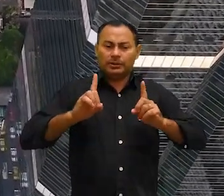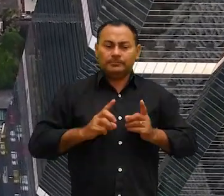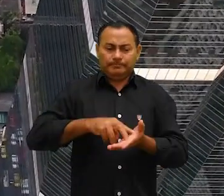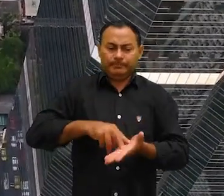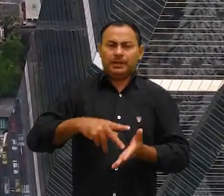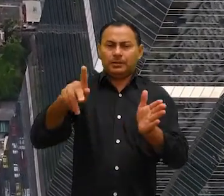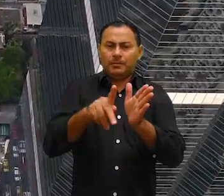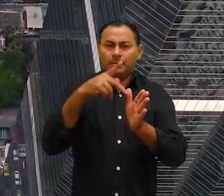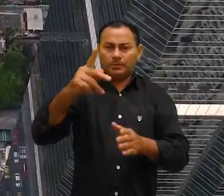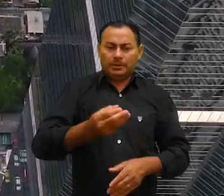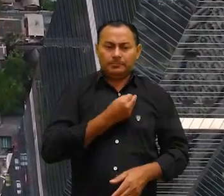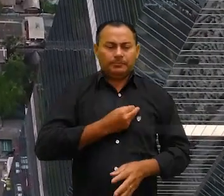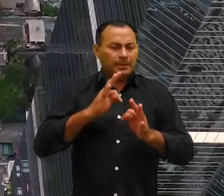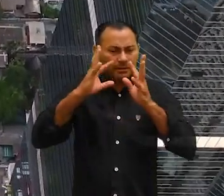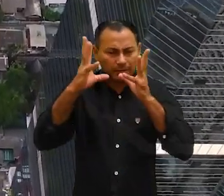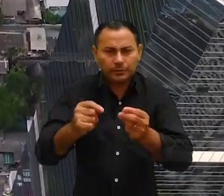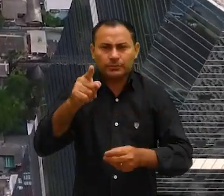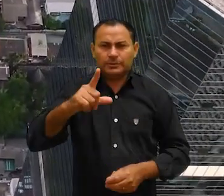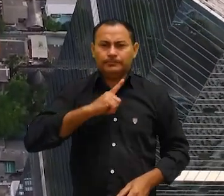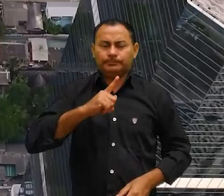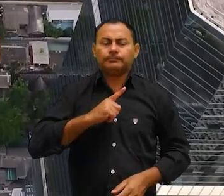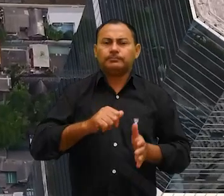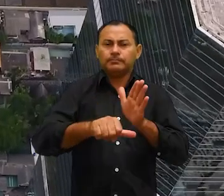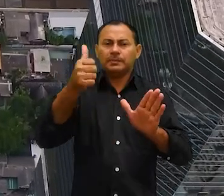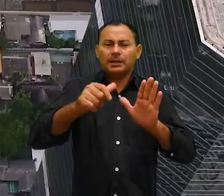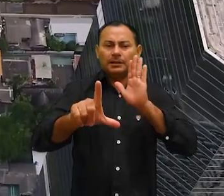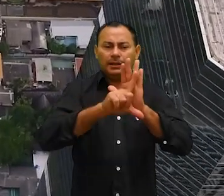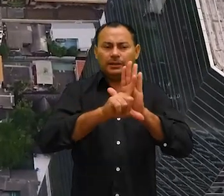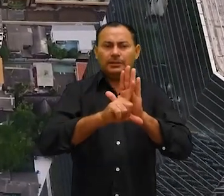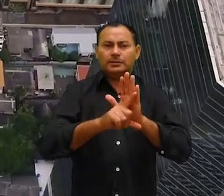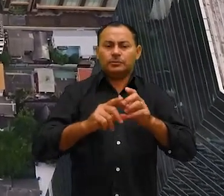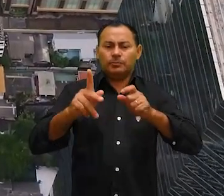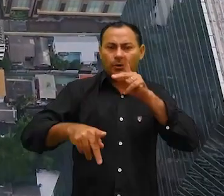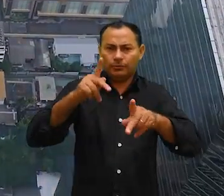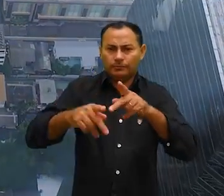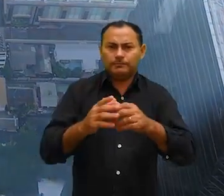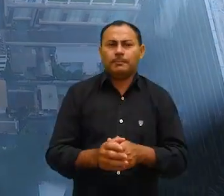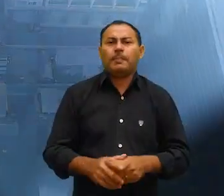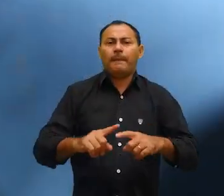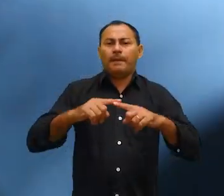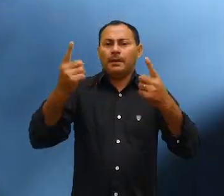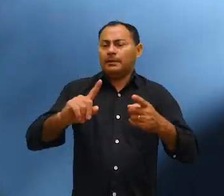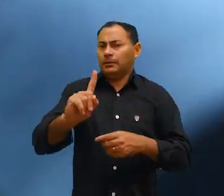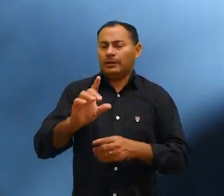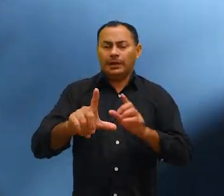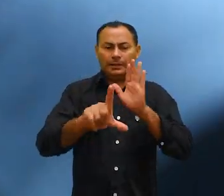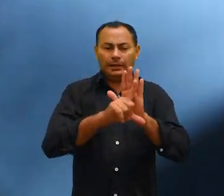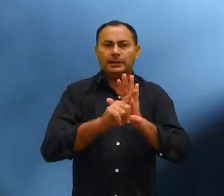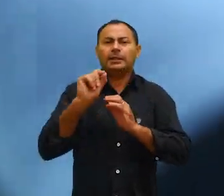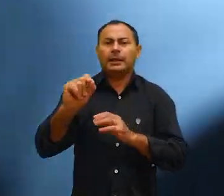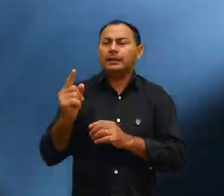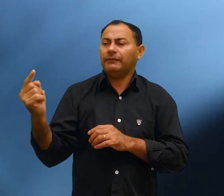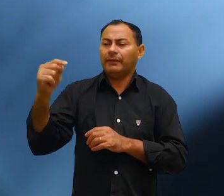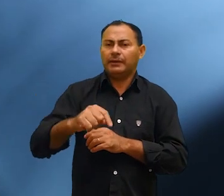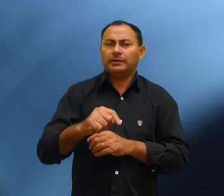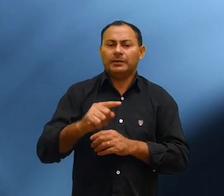proteger e manter sua própria vida e tudo que você tem. Esta é a primeira lei da civilização. Mas esta não é a lei de